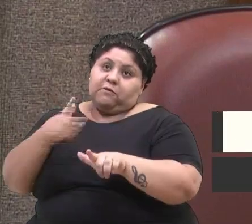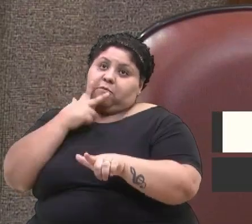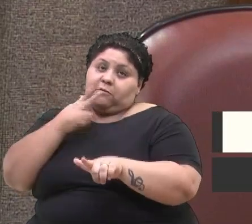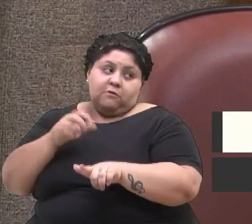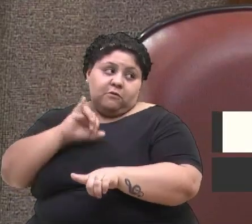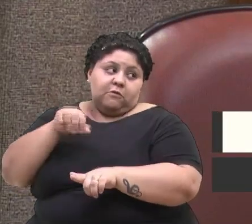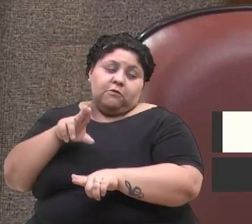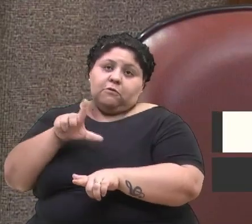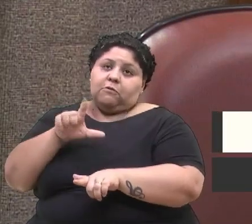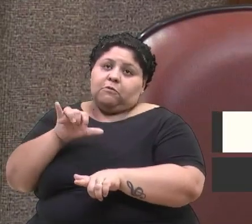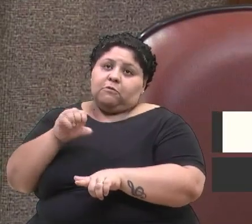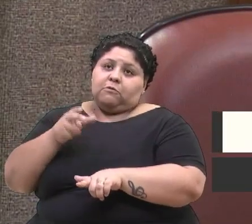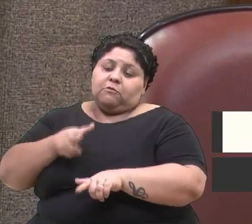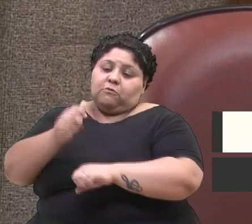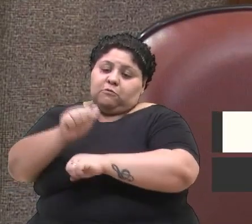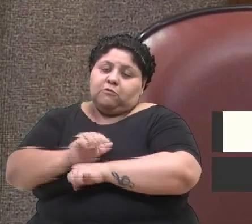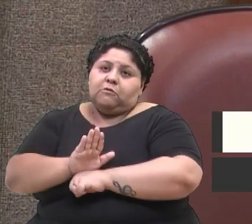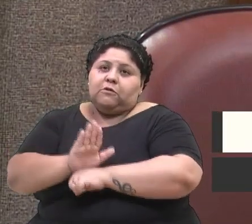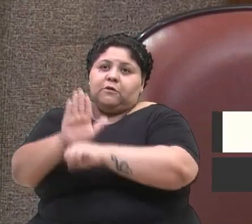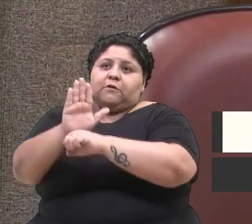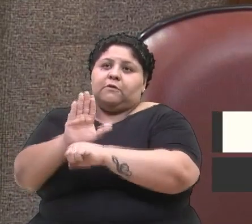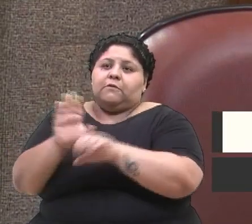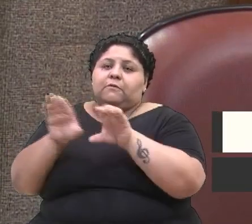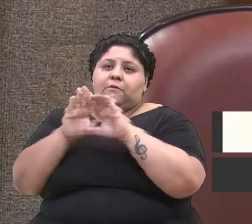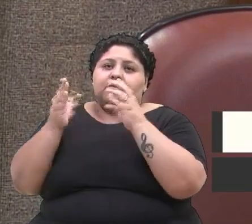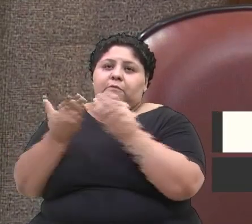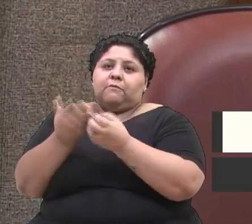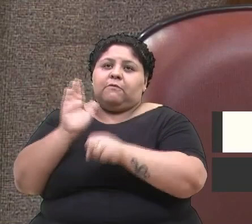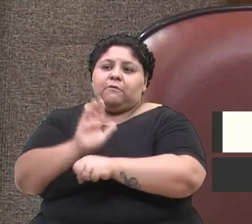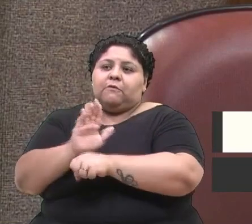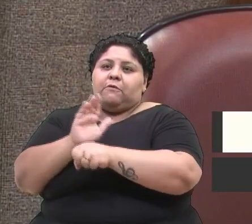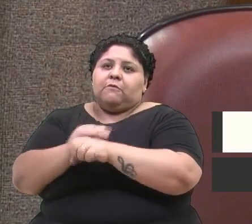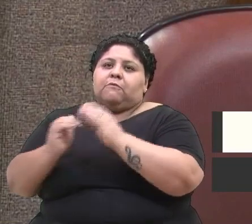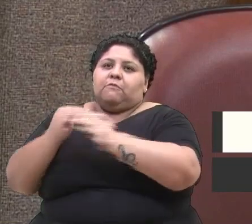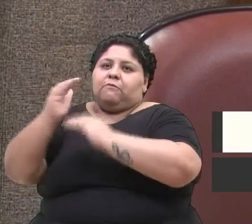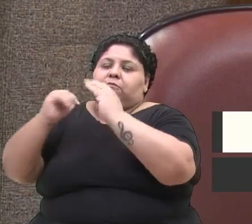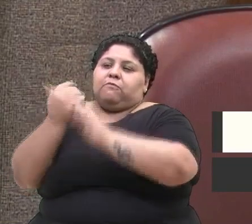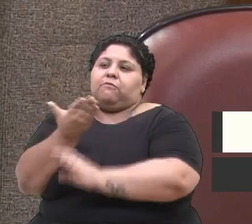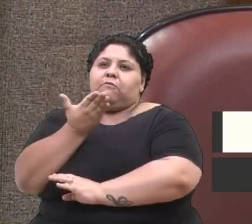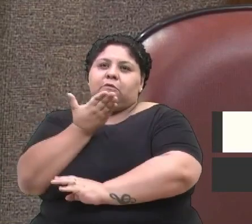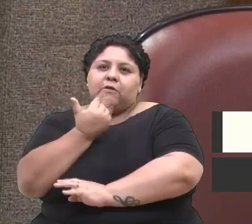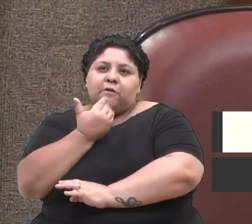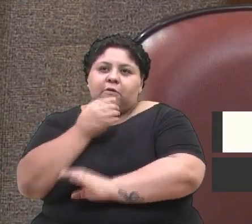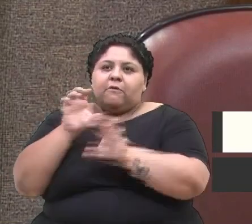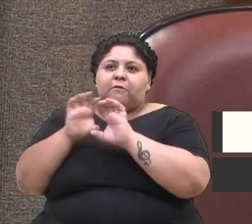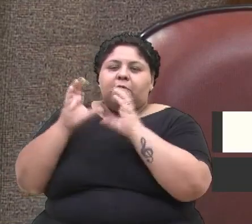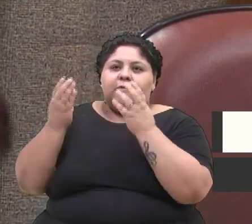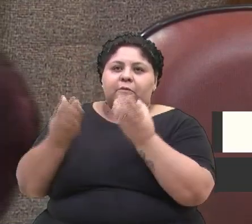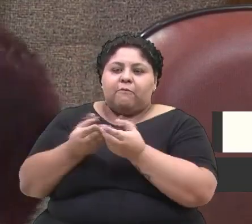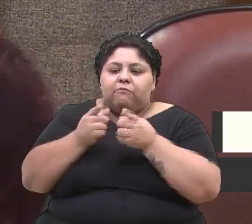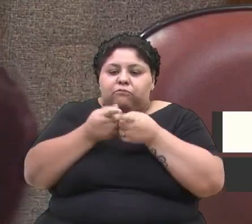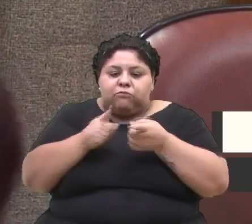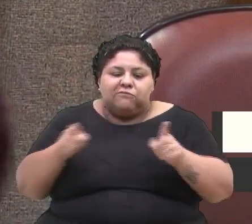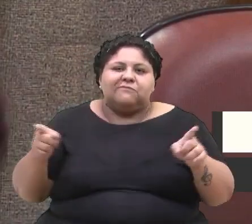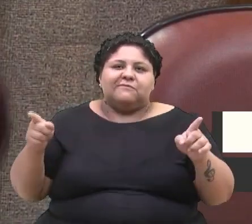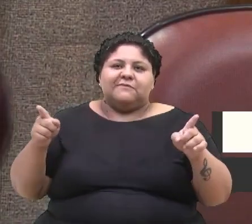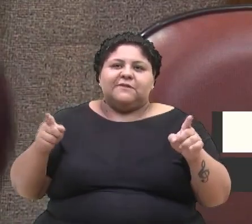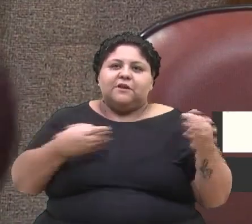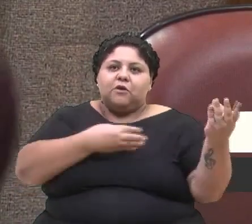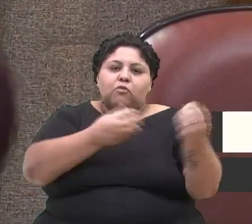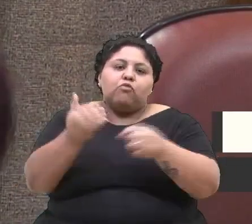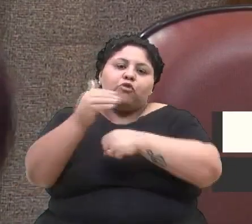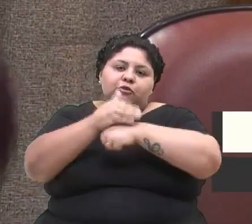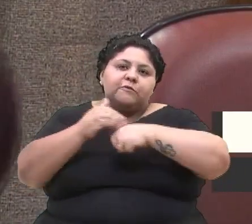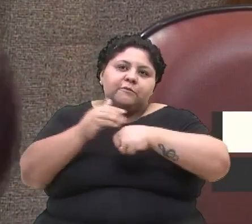colaborou com a comunidade Nossa Senhora de loureto ajudando os preparativos para almoços e jantares comunitários como churrasqueiro muito querido em sua